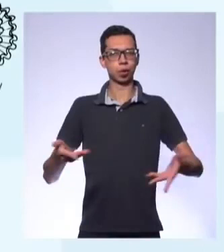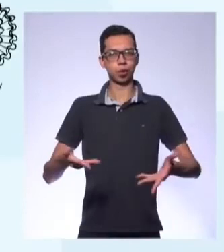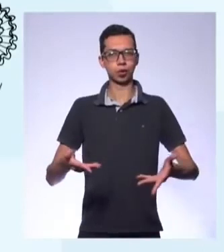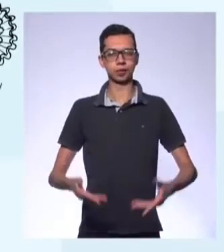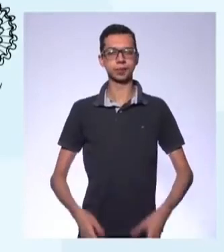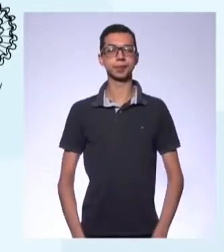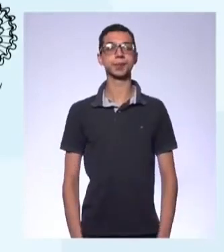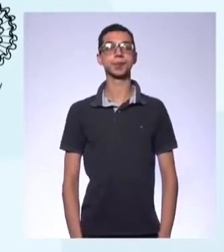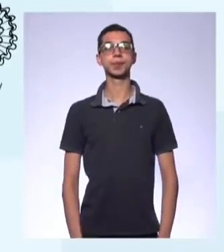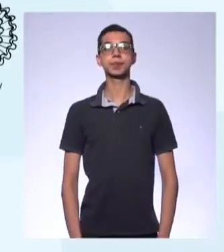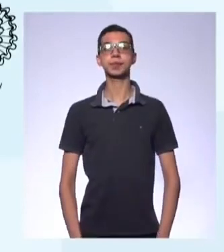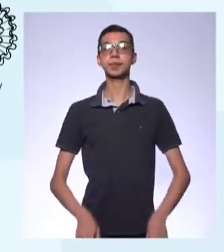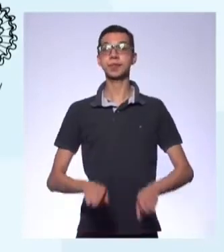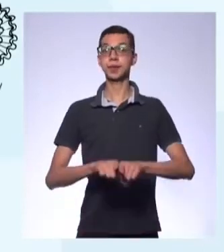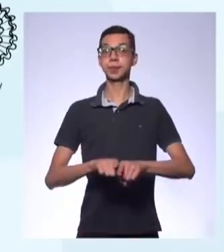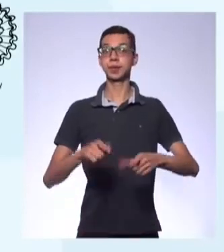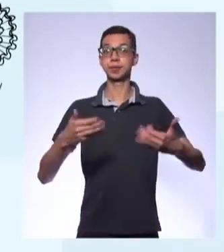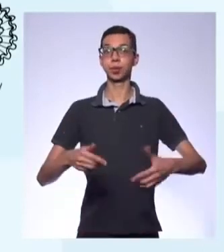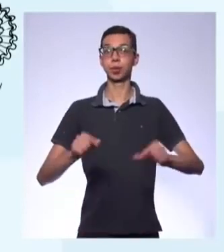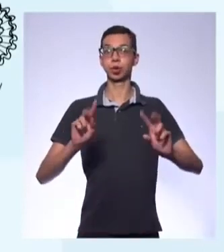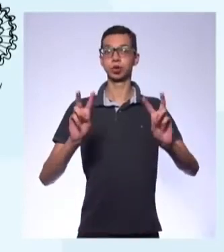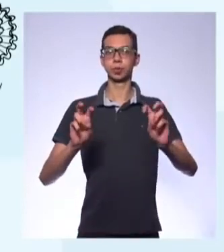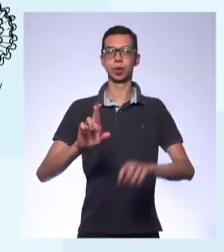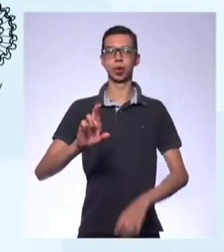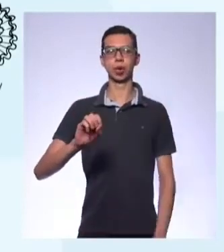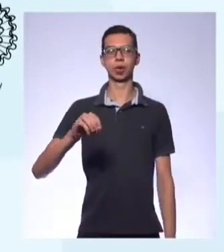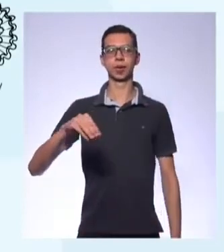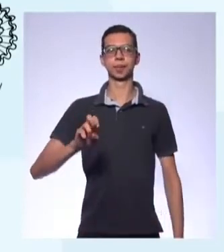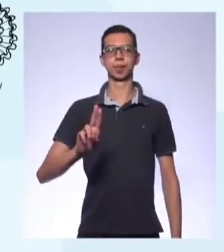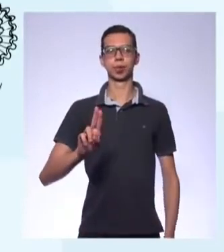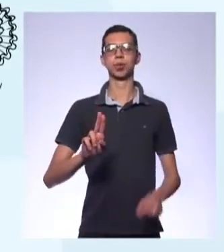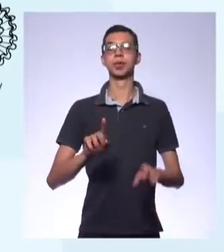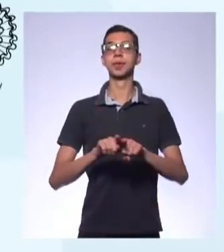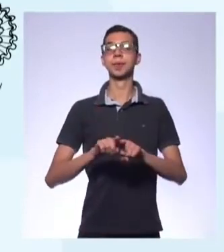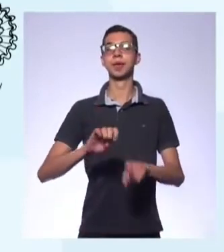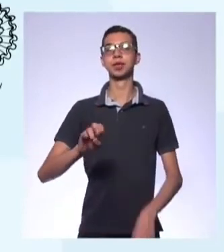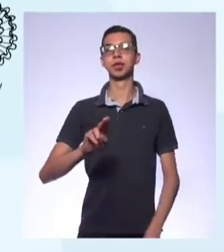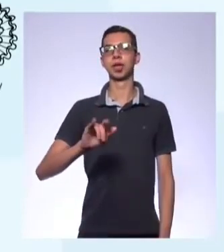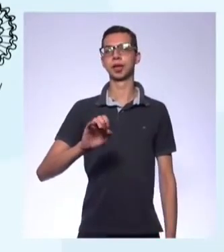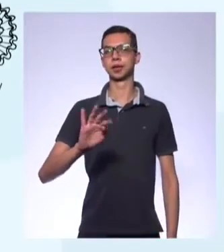as obras Romeu e Julieta, Hamlet e Rei Lear.